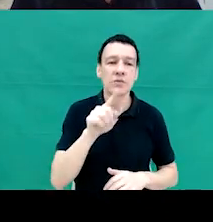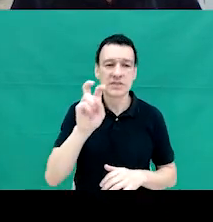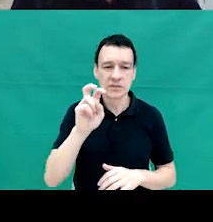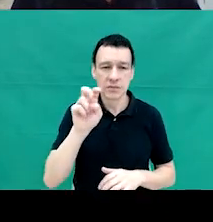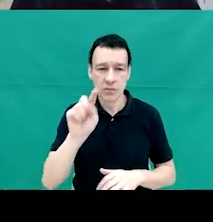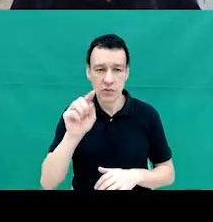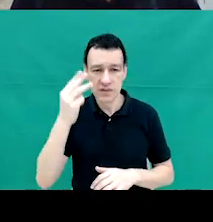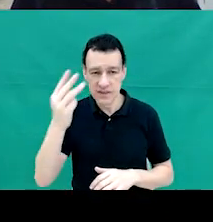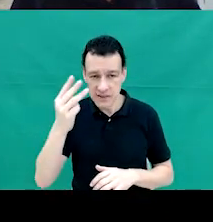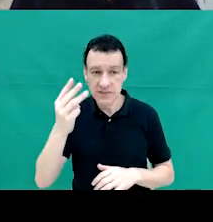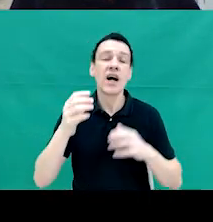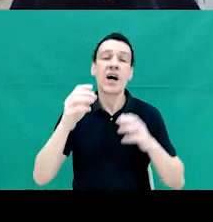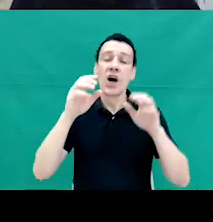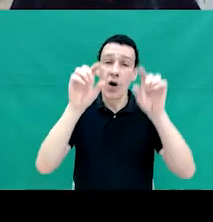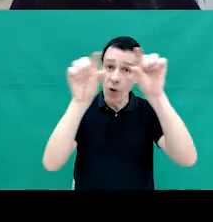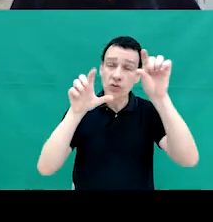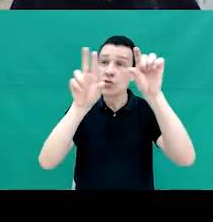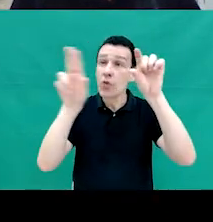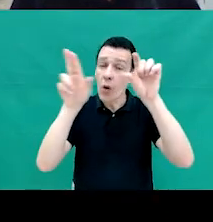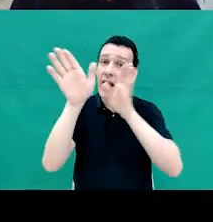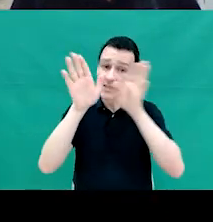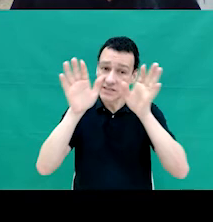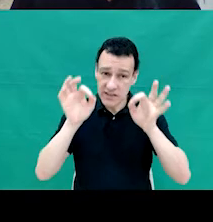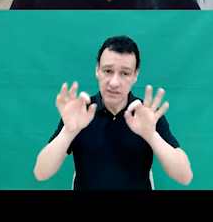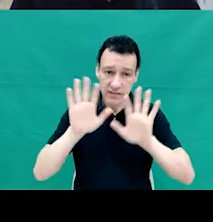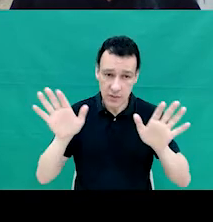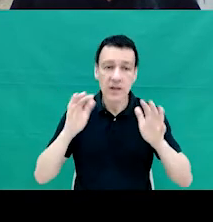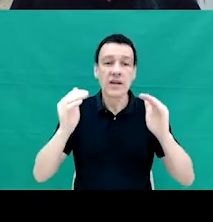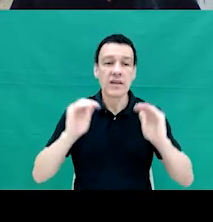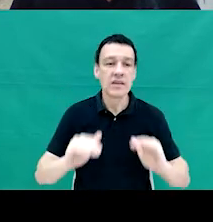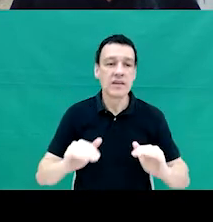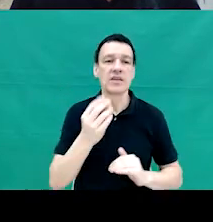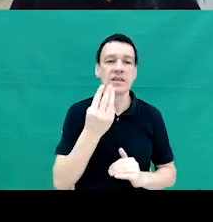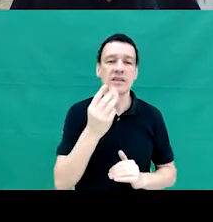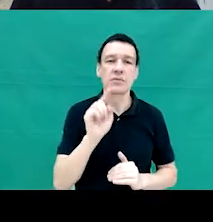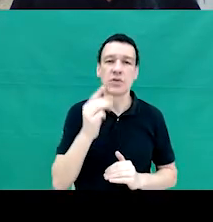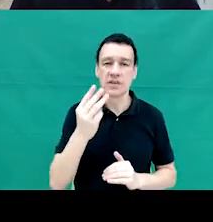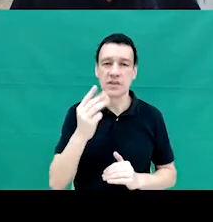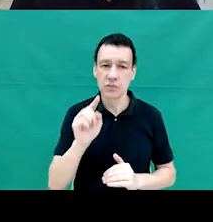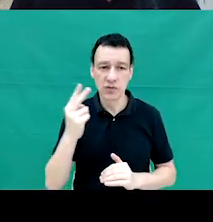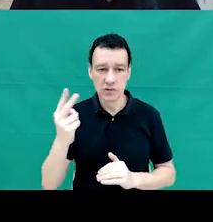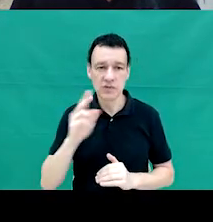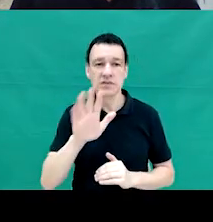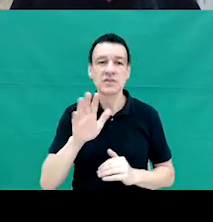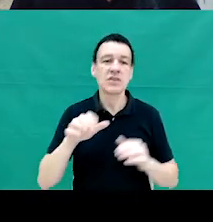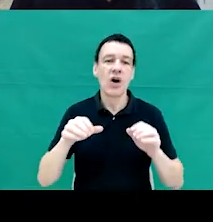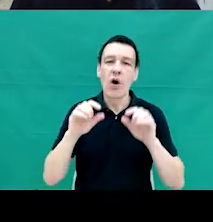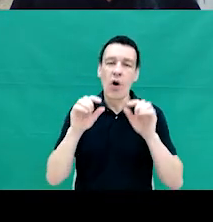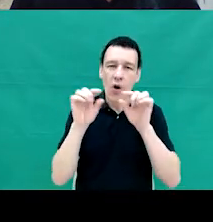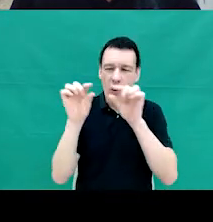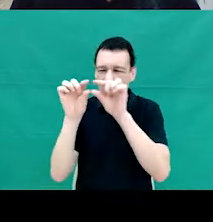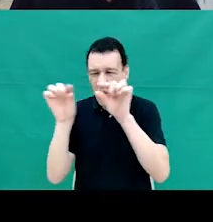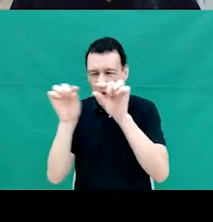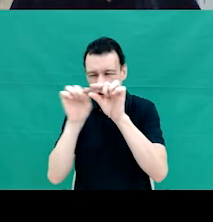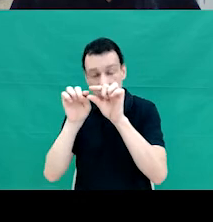instruções. É muito interessante essa diretriz, no sentido de que ela